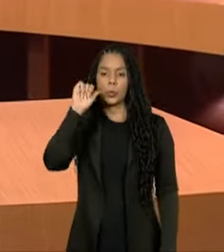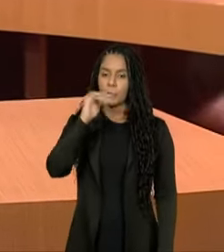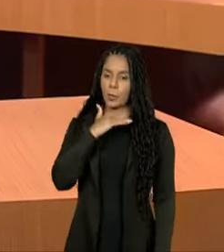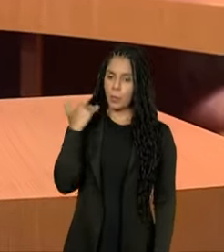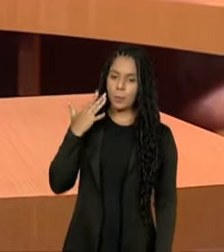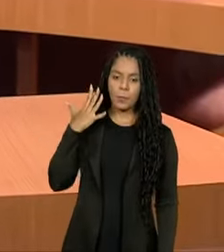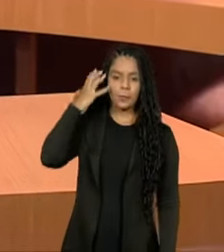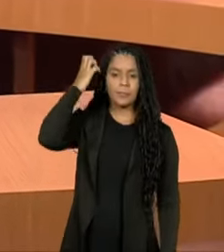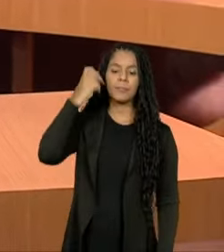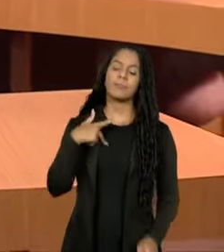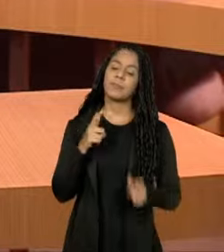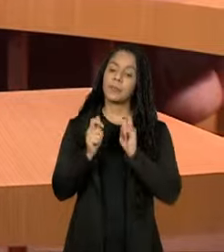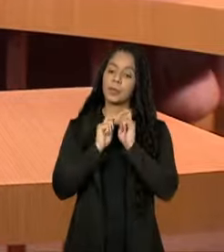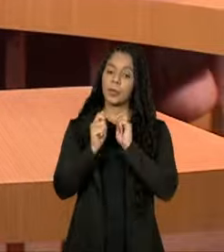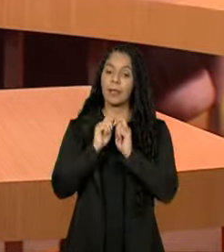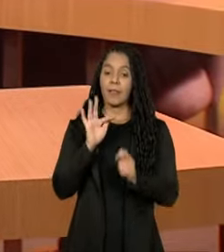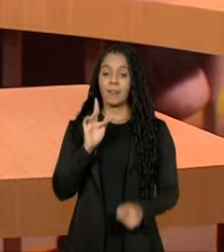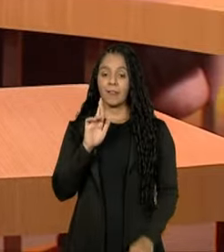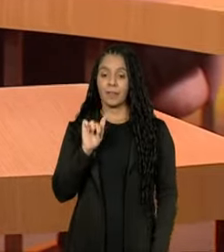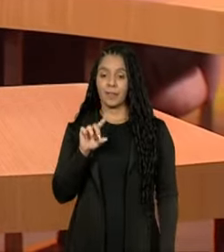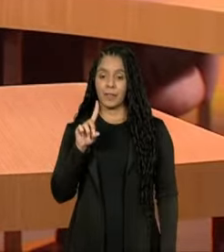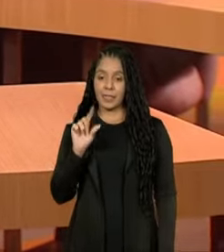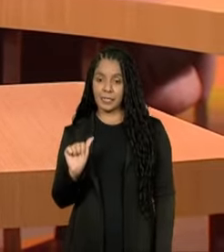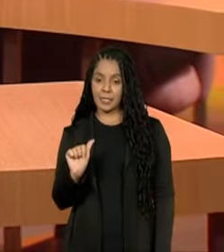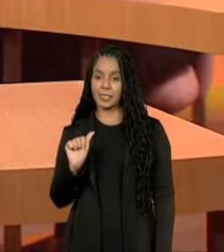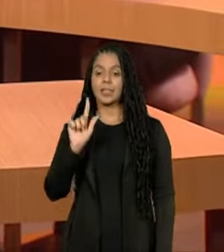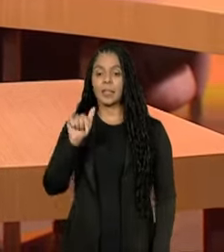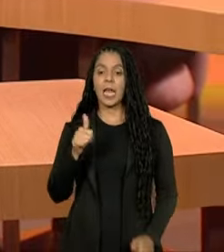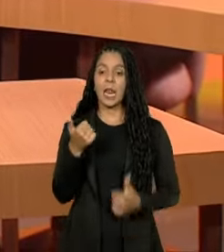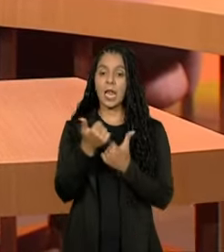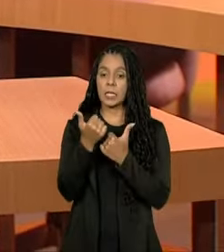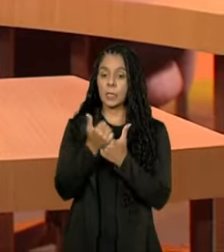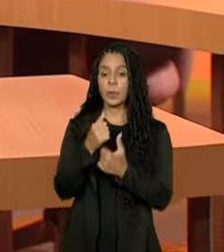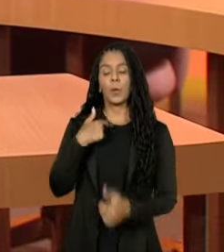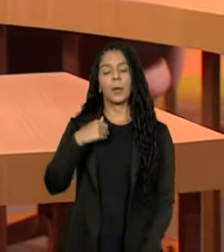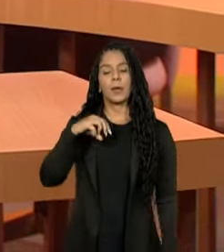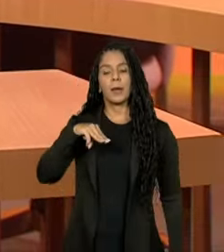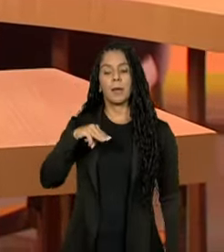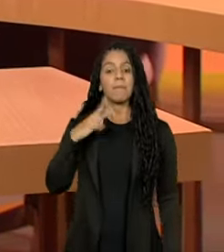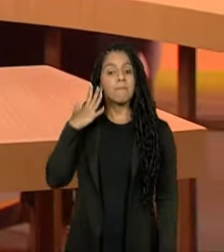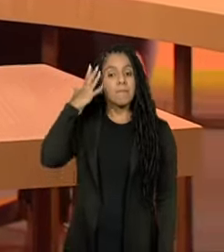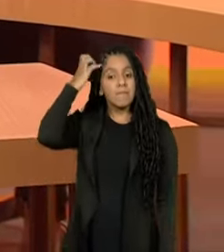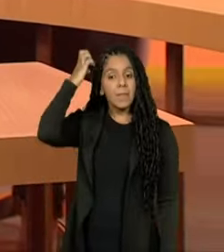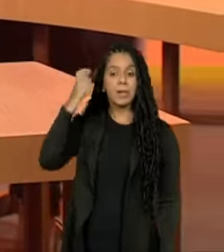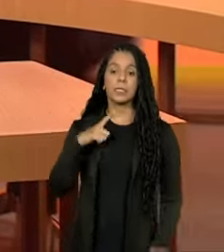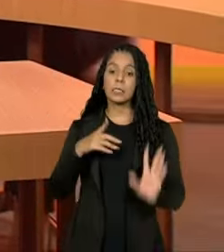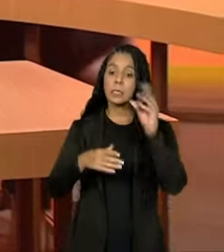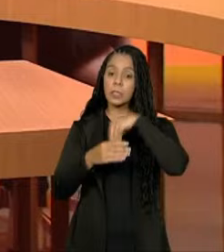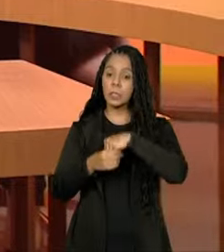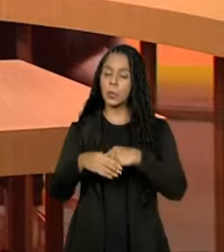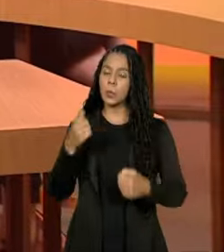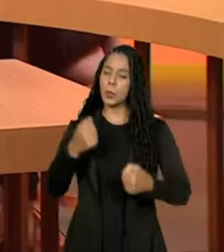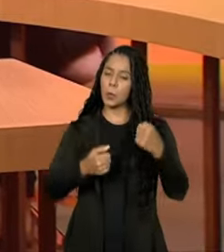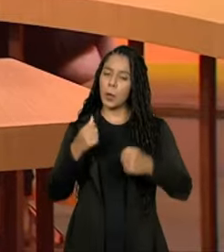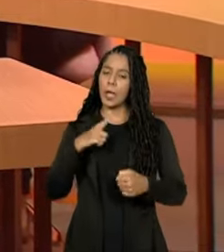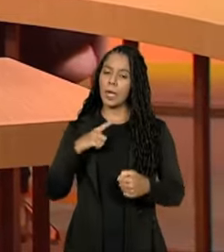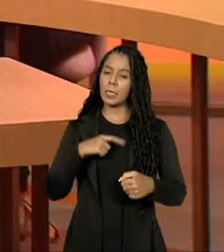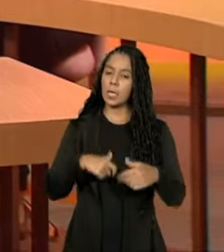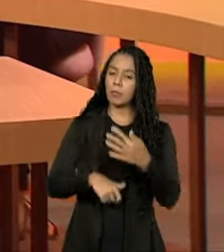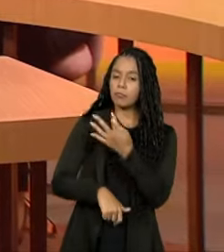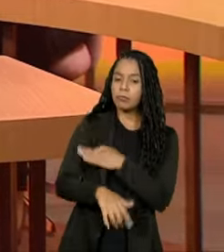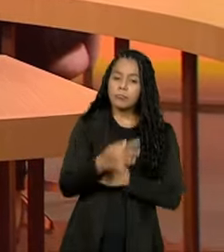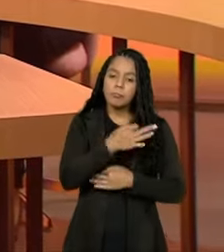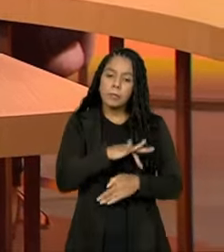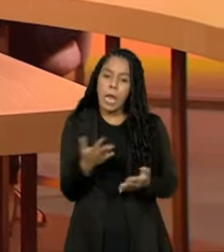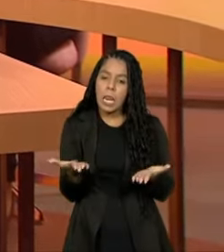Fernanda Chaves, que era assessora da Marielle e estava dentro do carro, atingido por vários tiros. Ela teve ferimentos leves, graças a